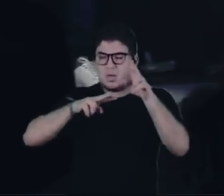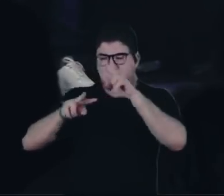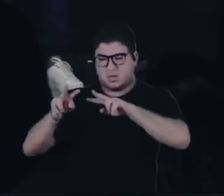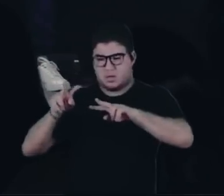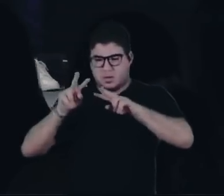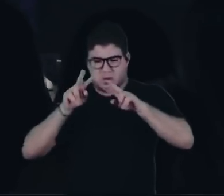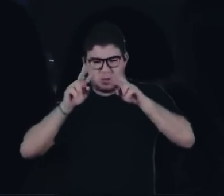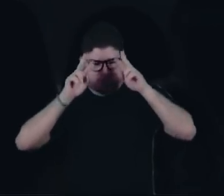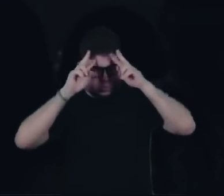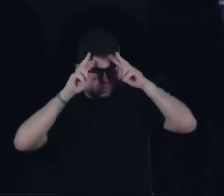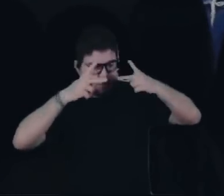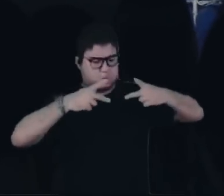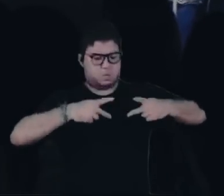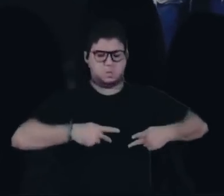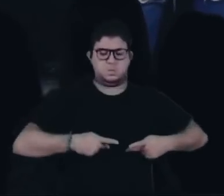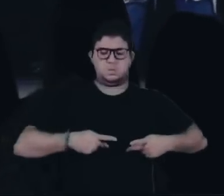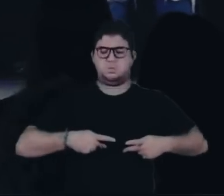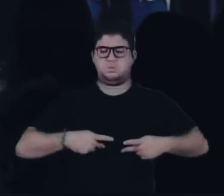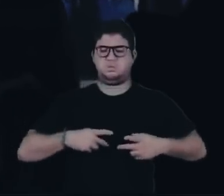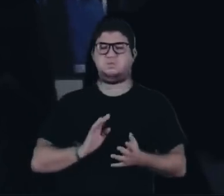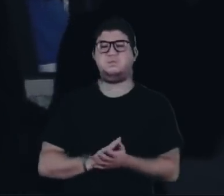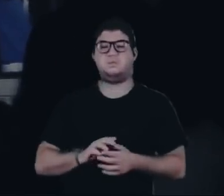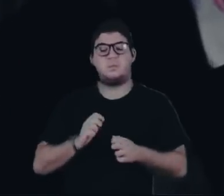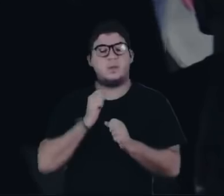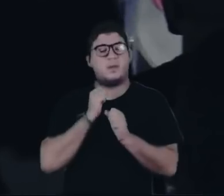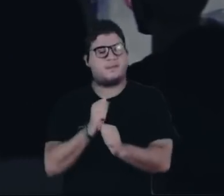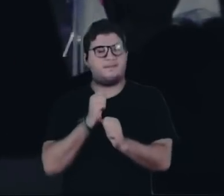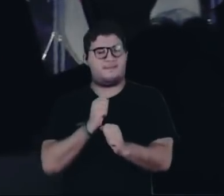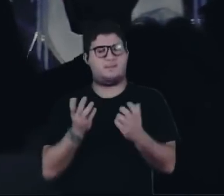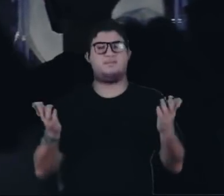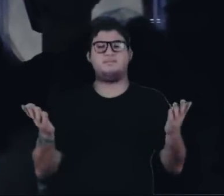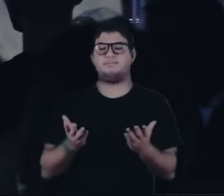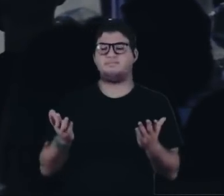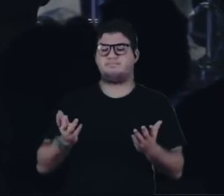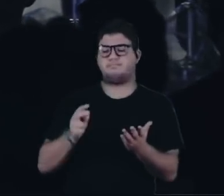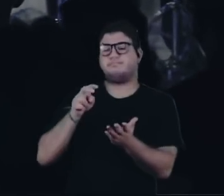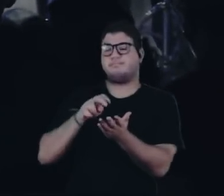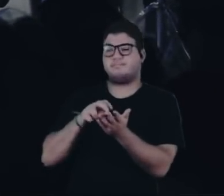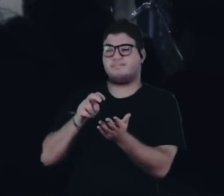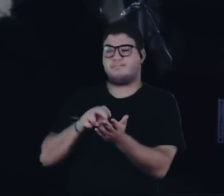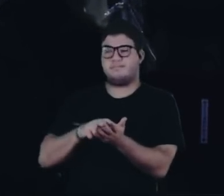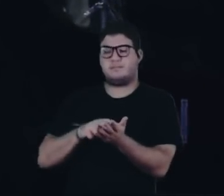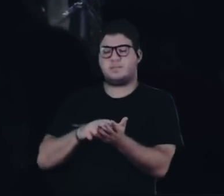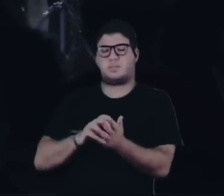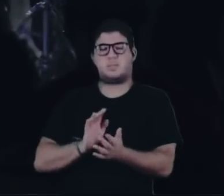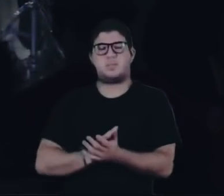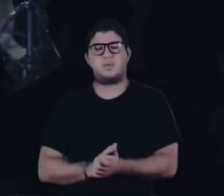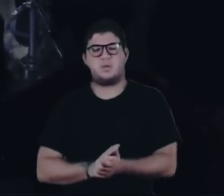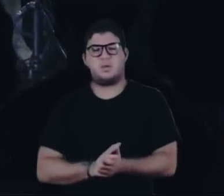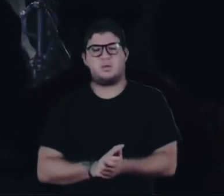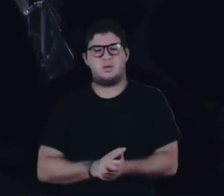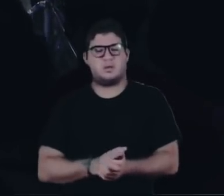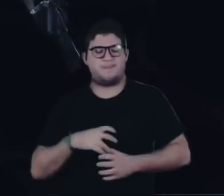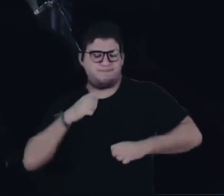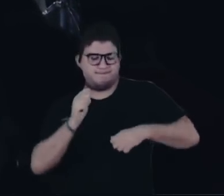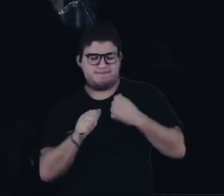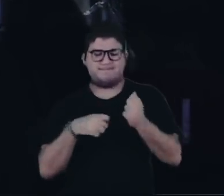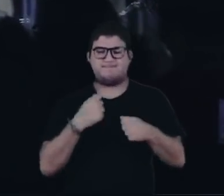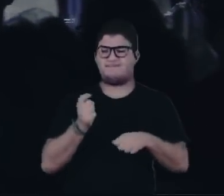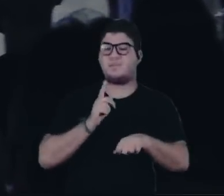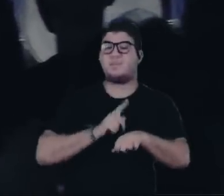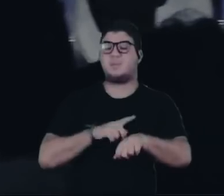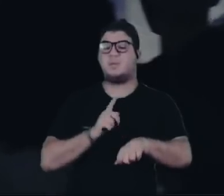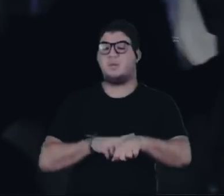próprio umbigo. Mas que possamos nessa manhã, sabe, se a gente não estava administrando bem o